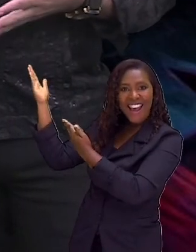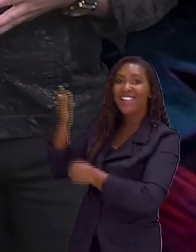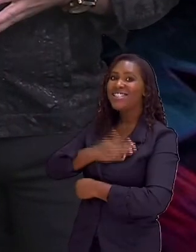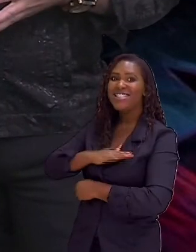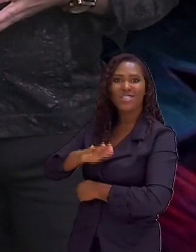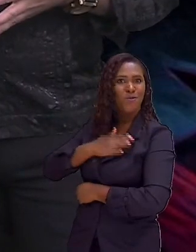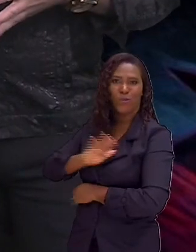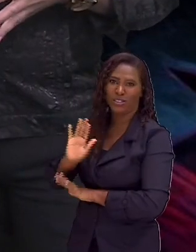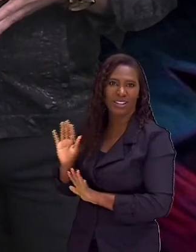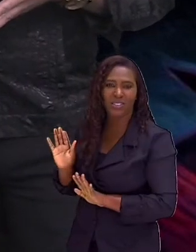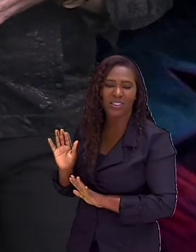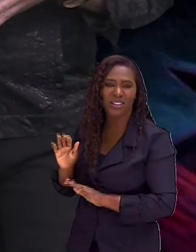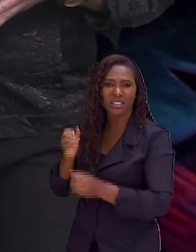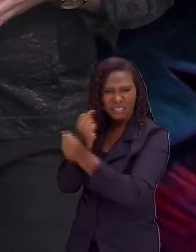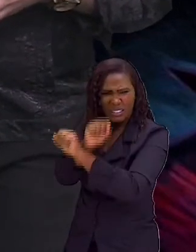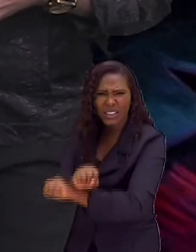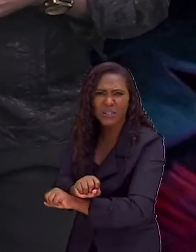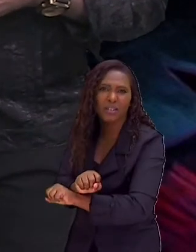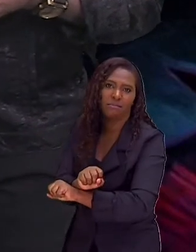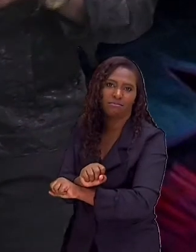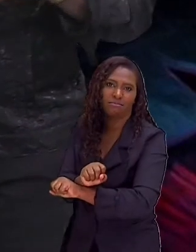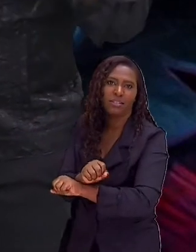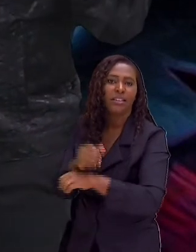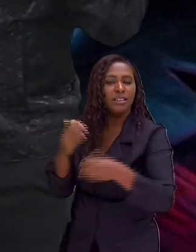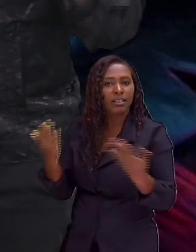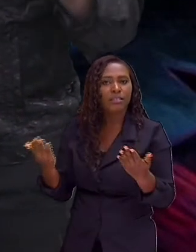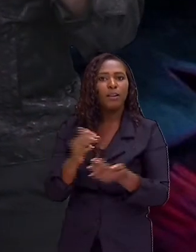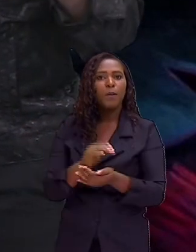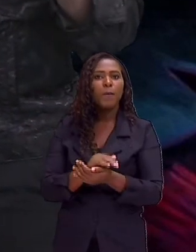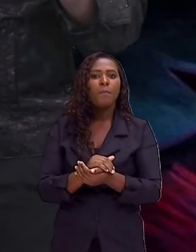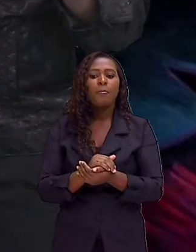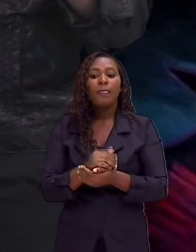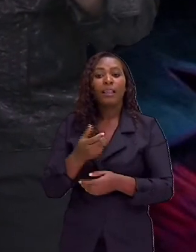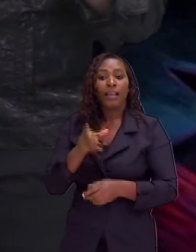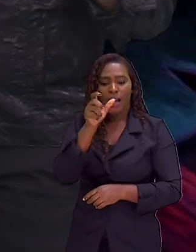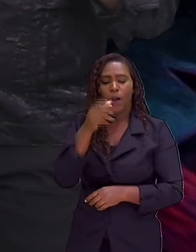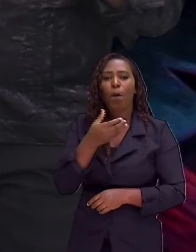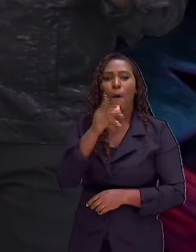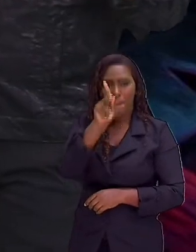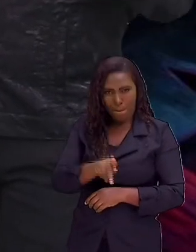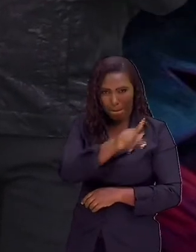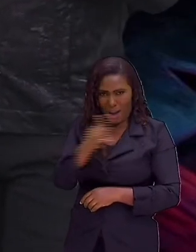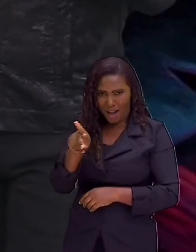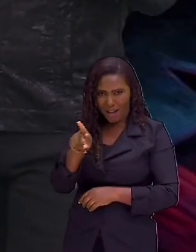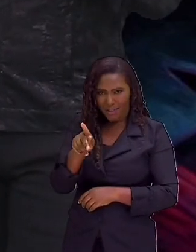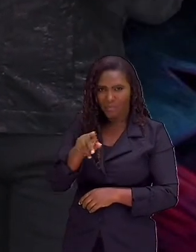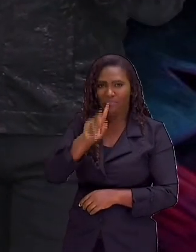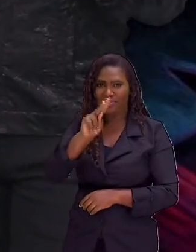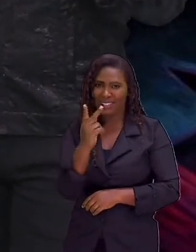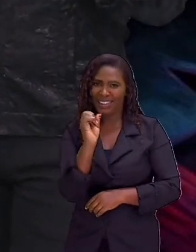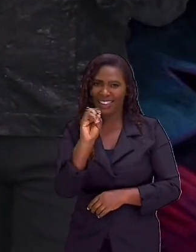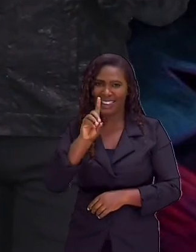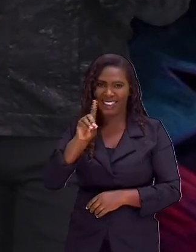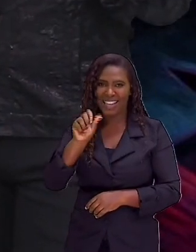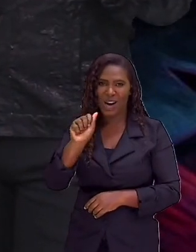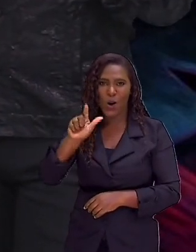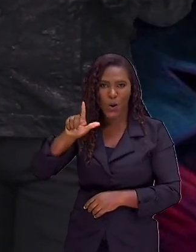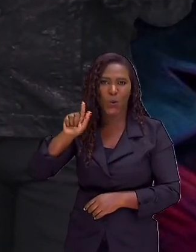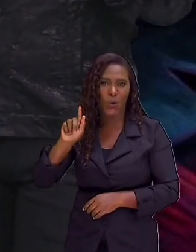independente, o discurso de Hidalgo a favor do fim da escravidão, da devolução das terras aos